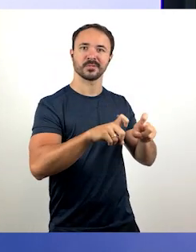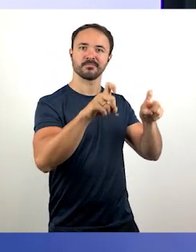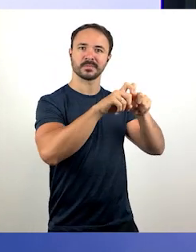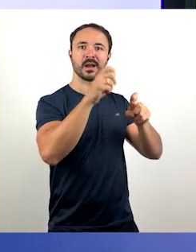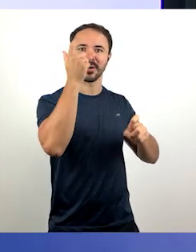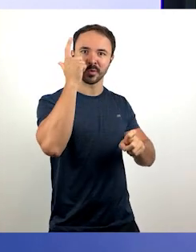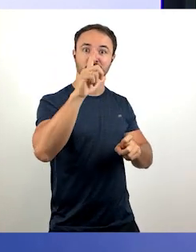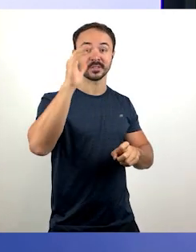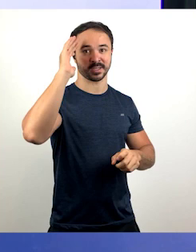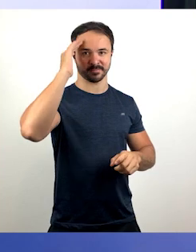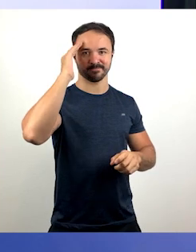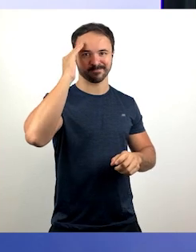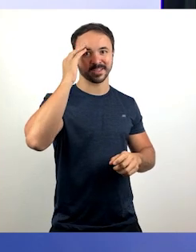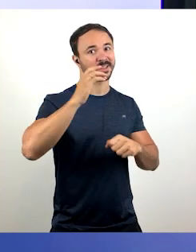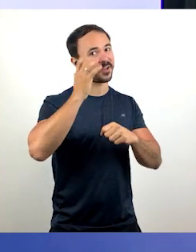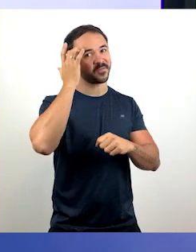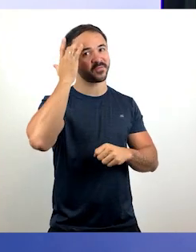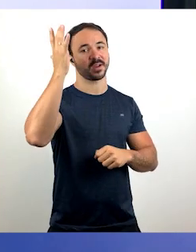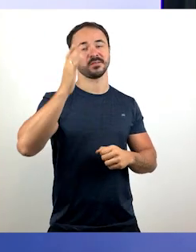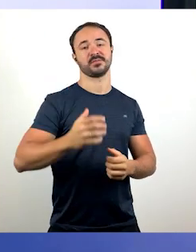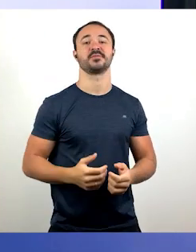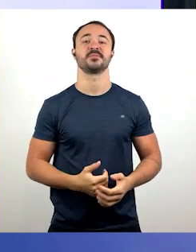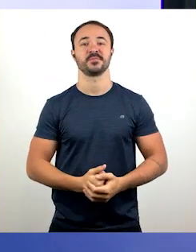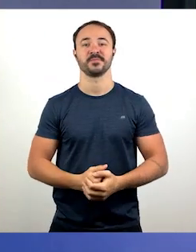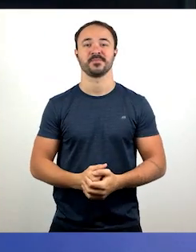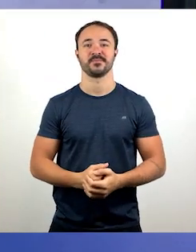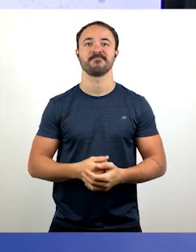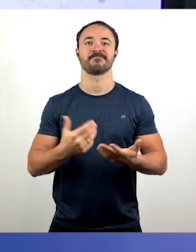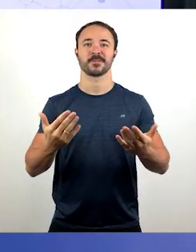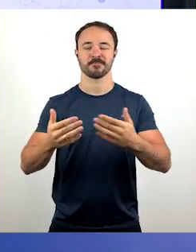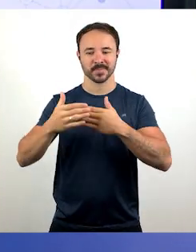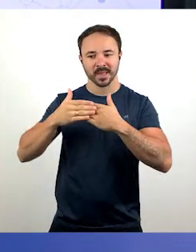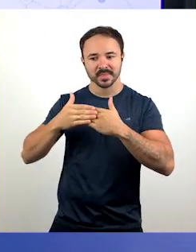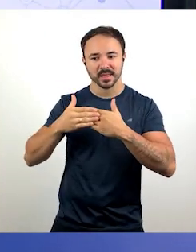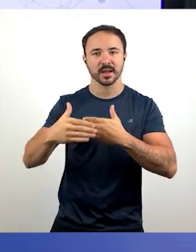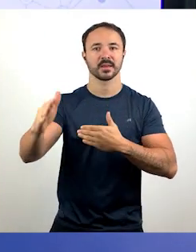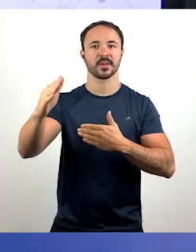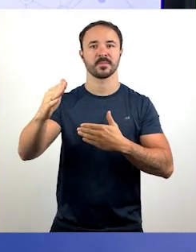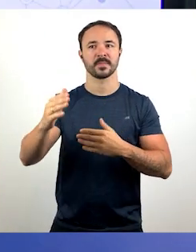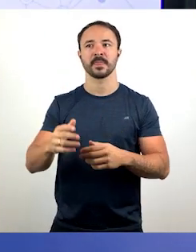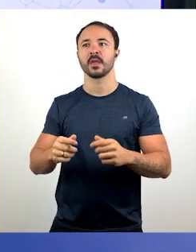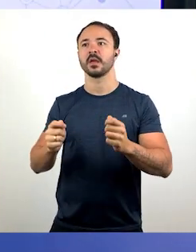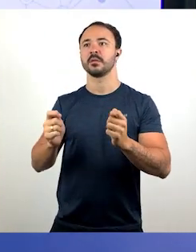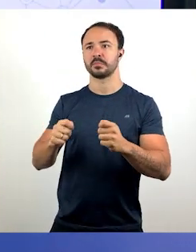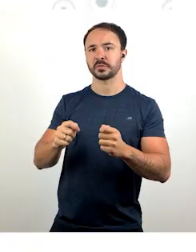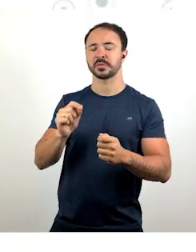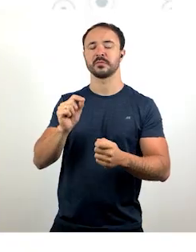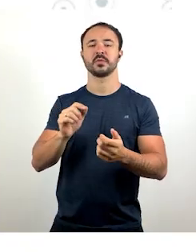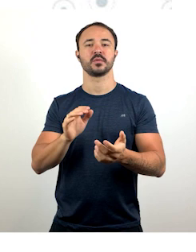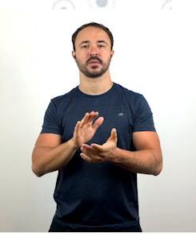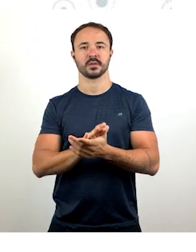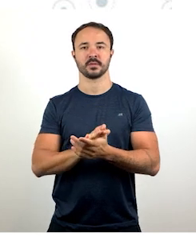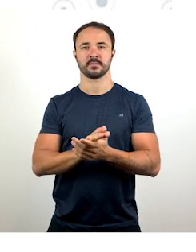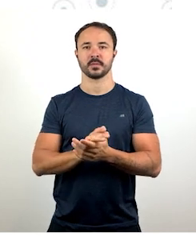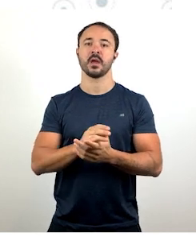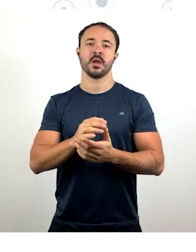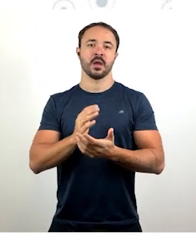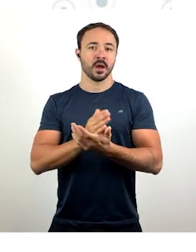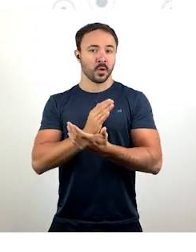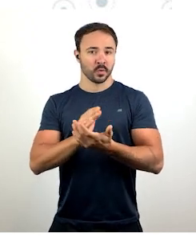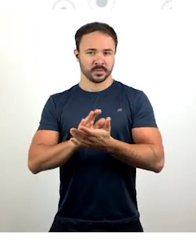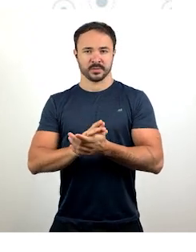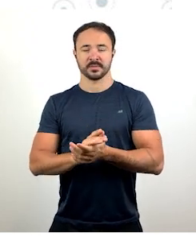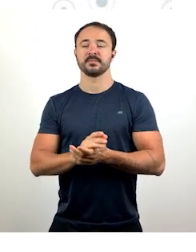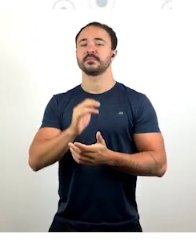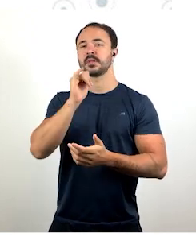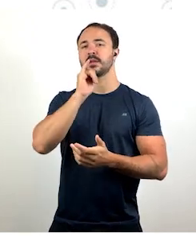informações legíveis. A partir daí, nós temos que a codificação de caracteres, neste âmbito,